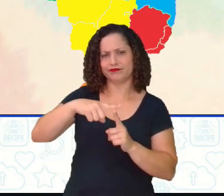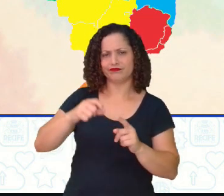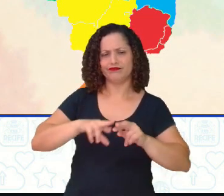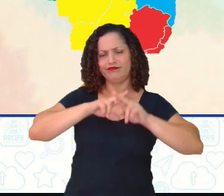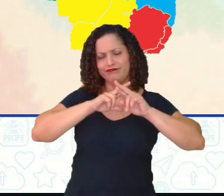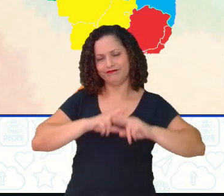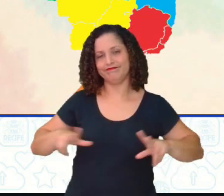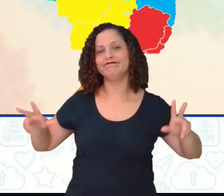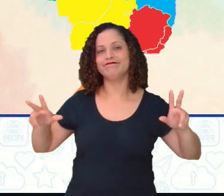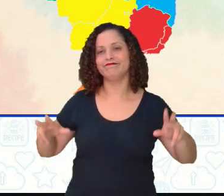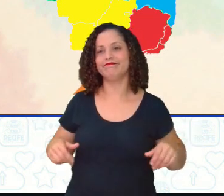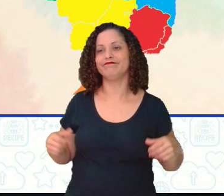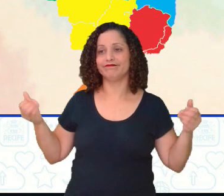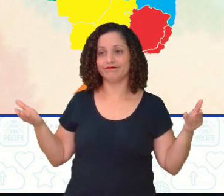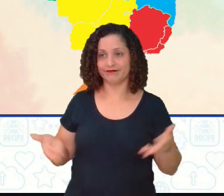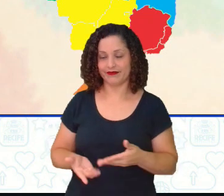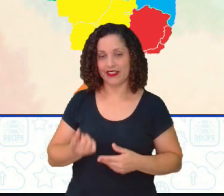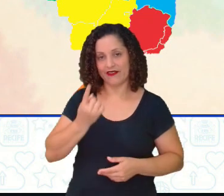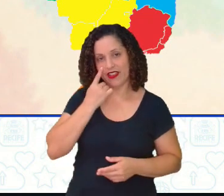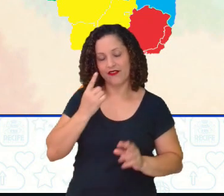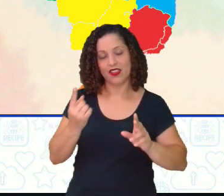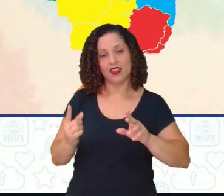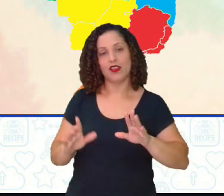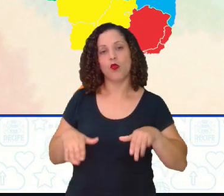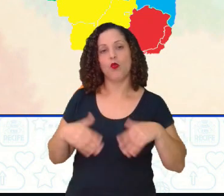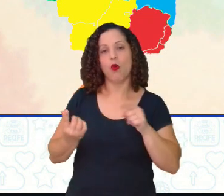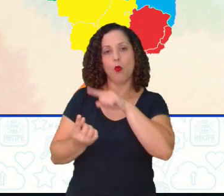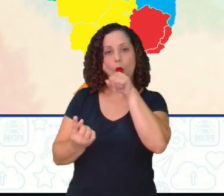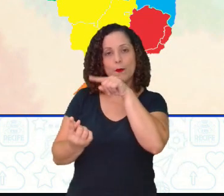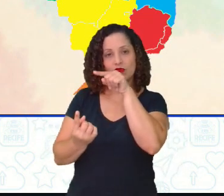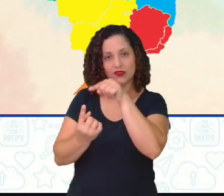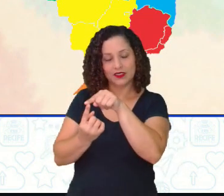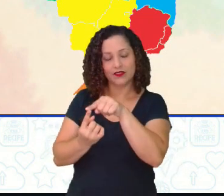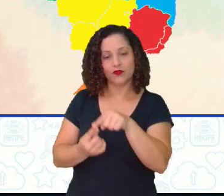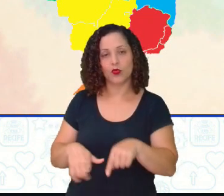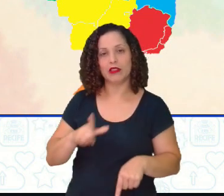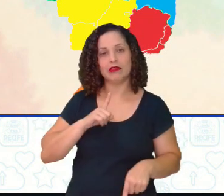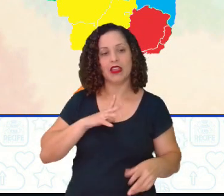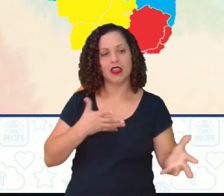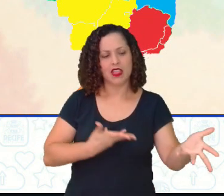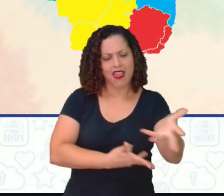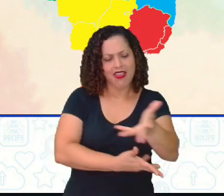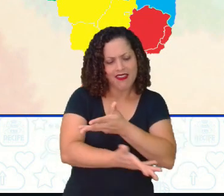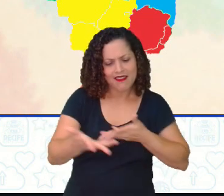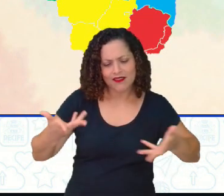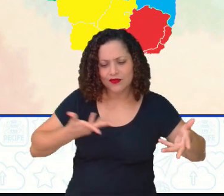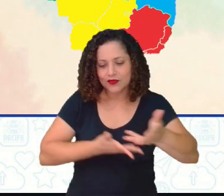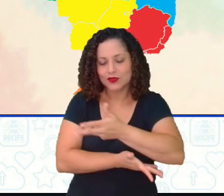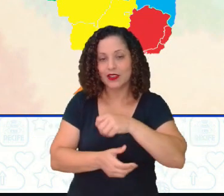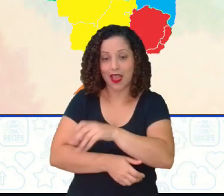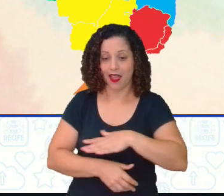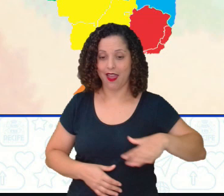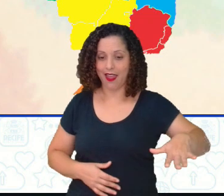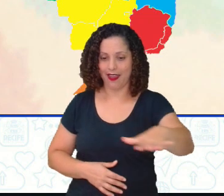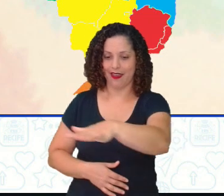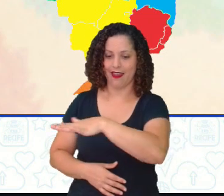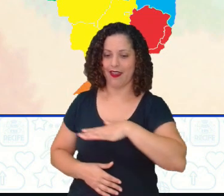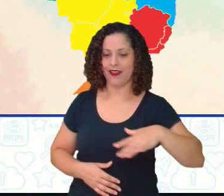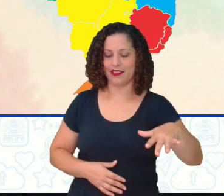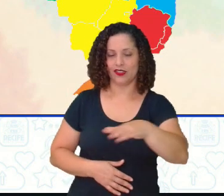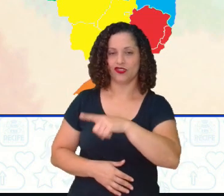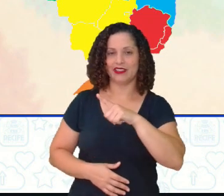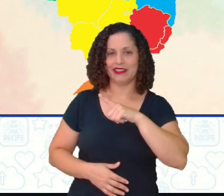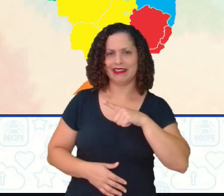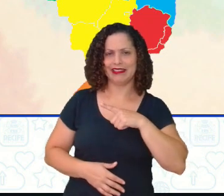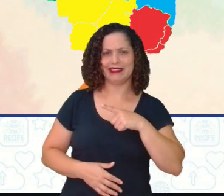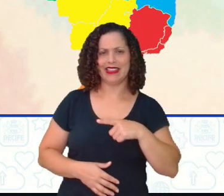nesse caso aí, a gente vai ver que esse é o objetivo do paisagista, é trazer para a área urbana, não é, pequenos